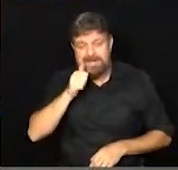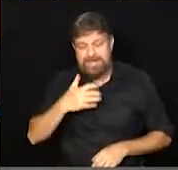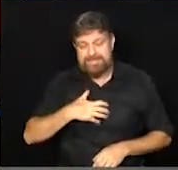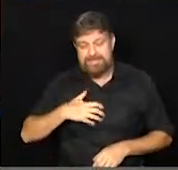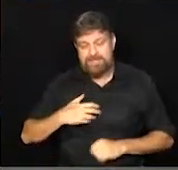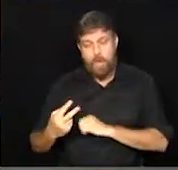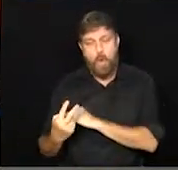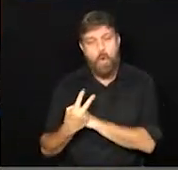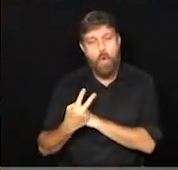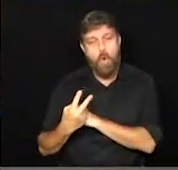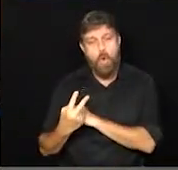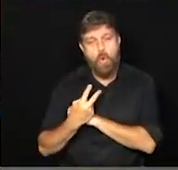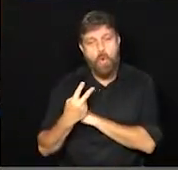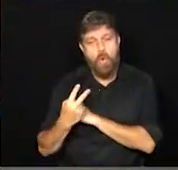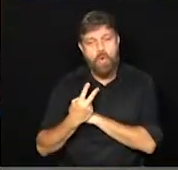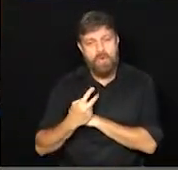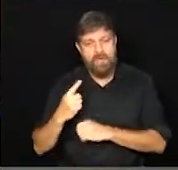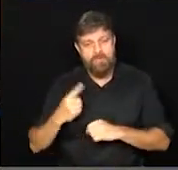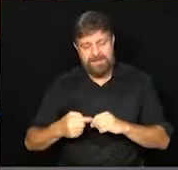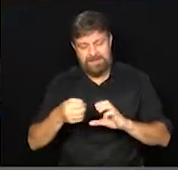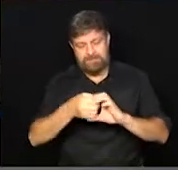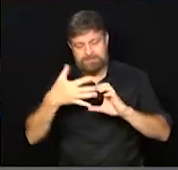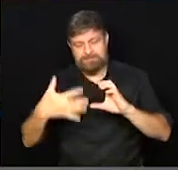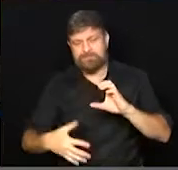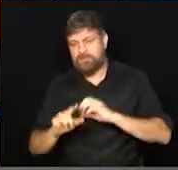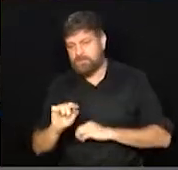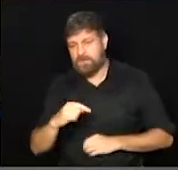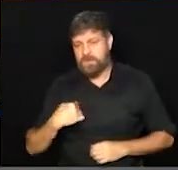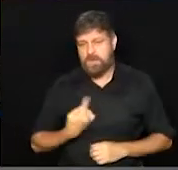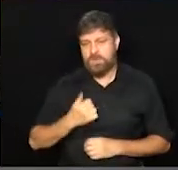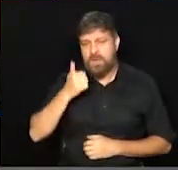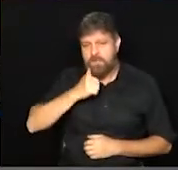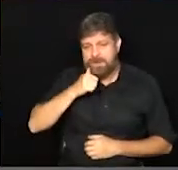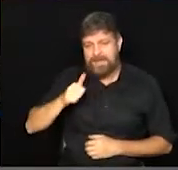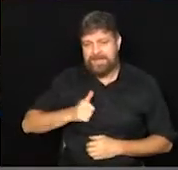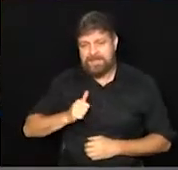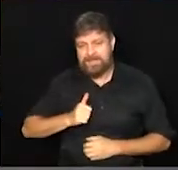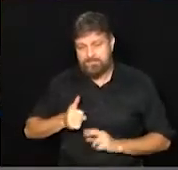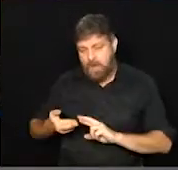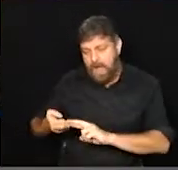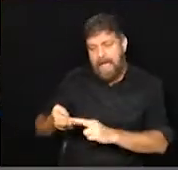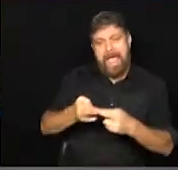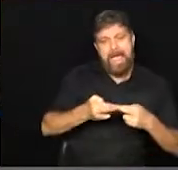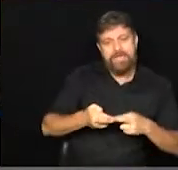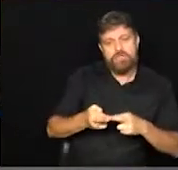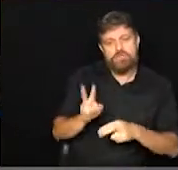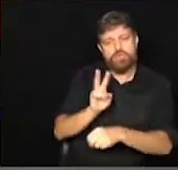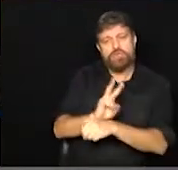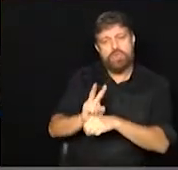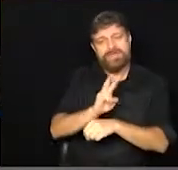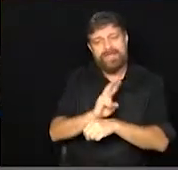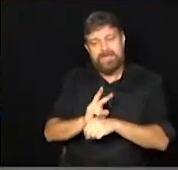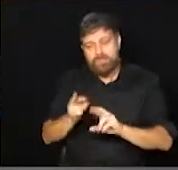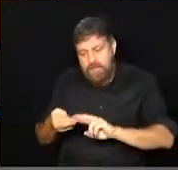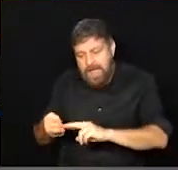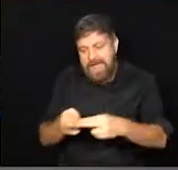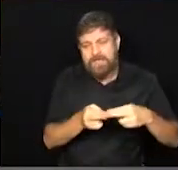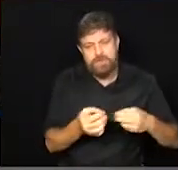uma característica das mulheres, é que nós temos nossas redes de cuidado, né? E essas redes de